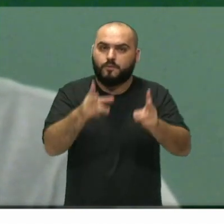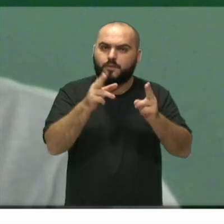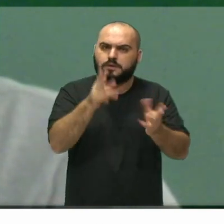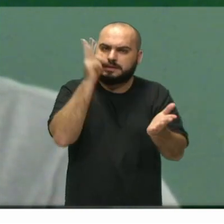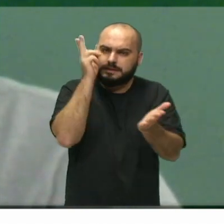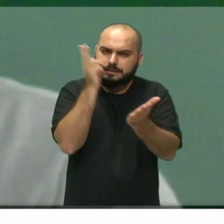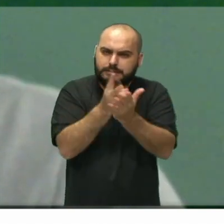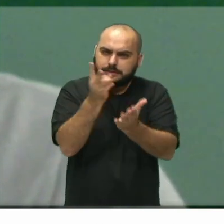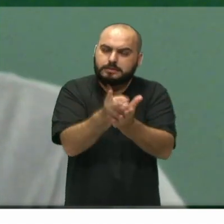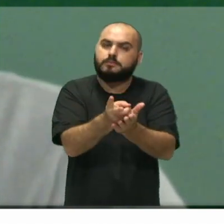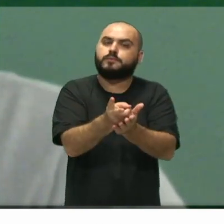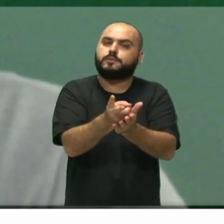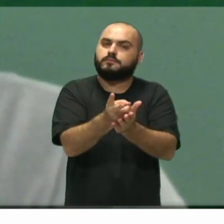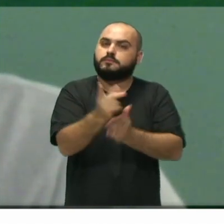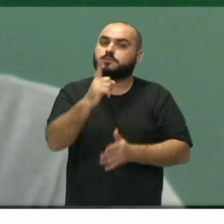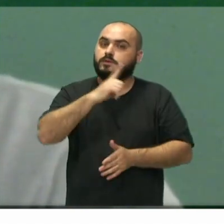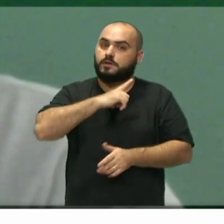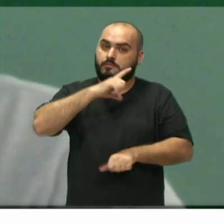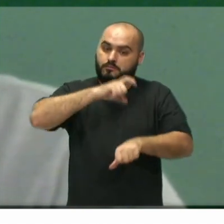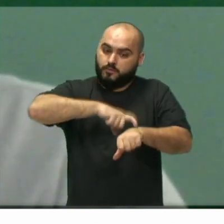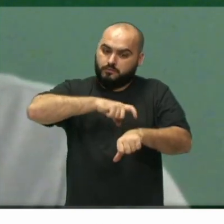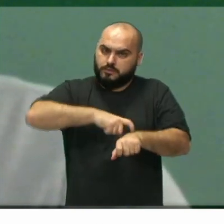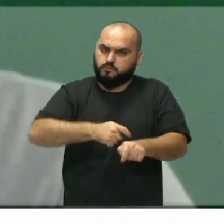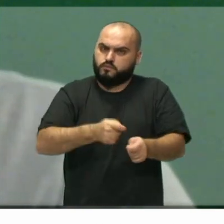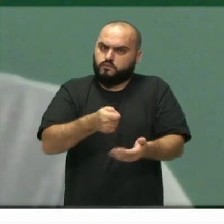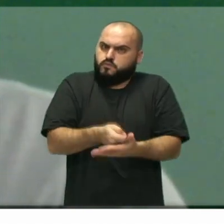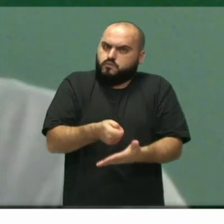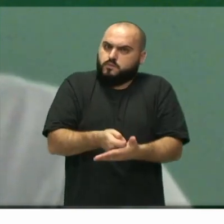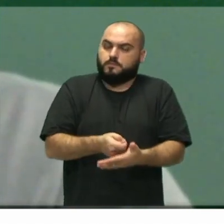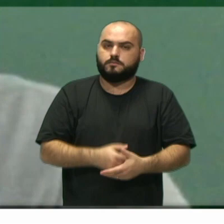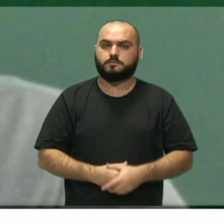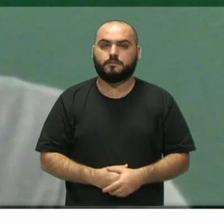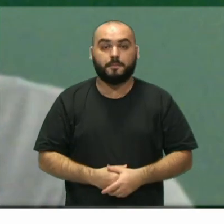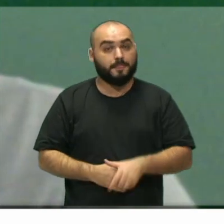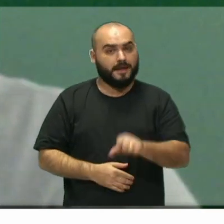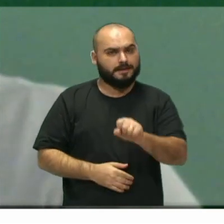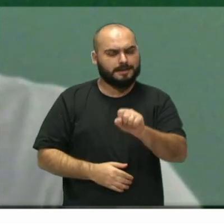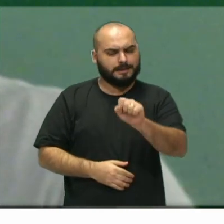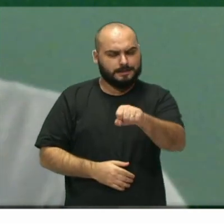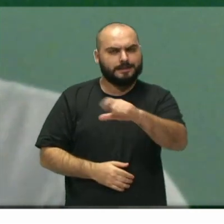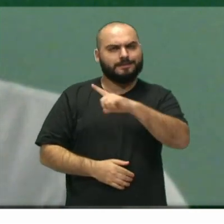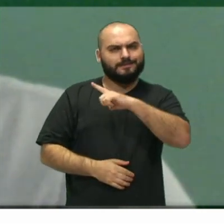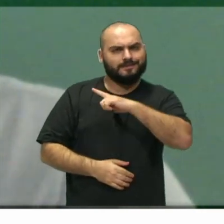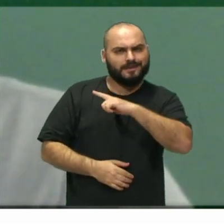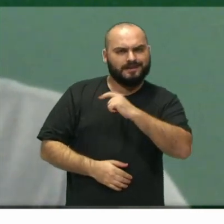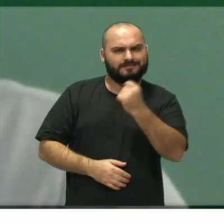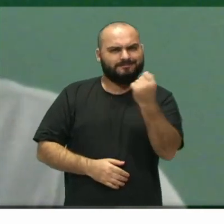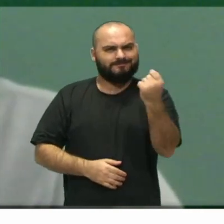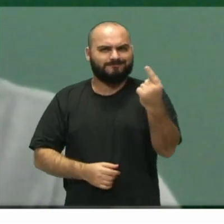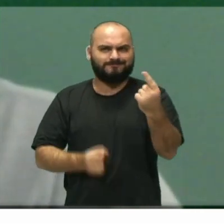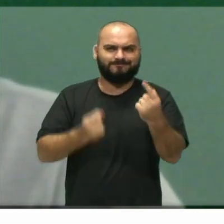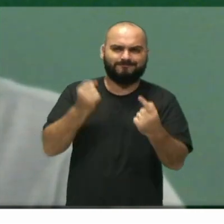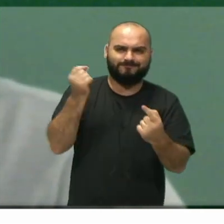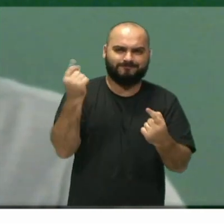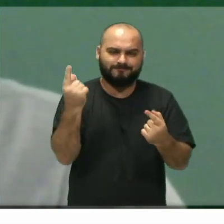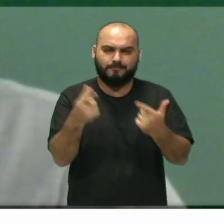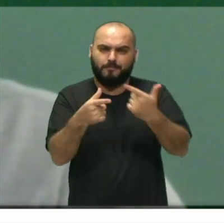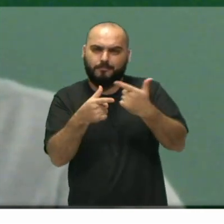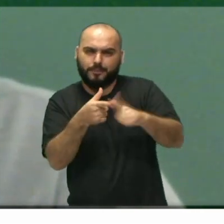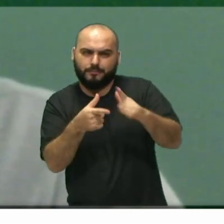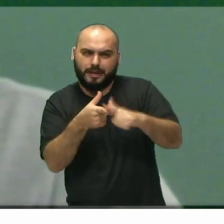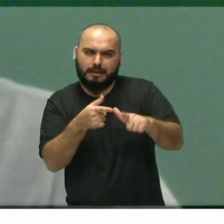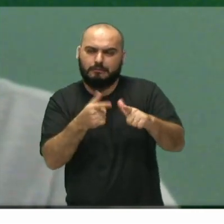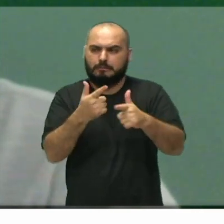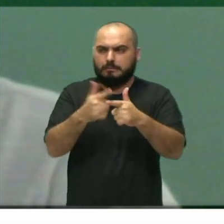rotina absolutamente rígida. Claro que eu tenho algumas pequenos jogos de cintura em algumas situações, mas assim,